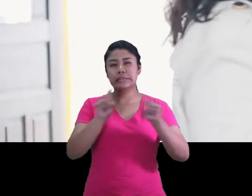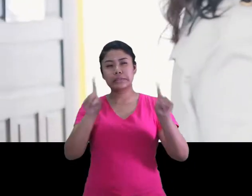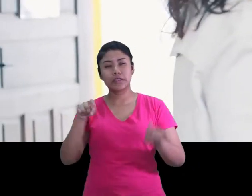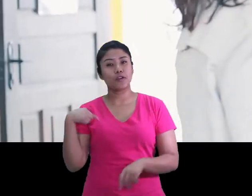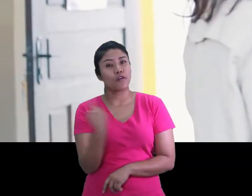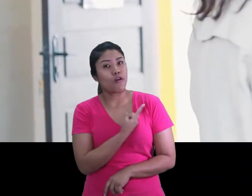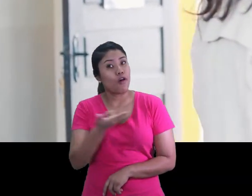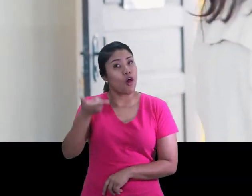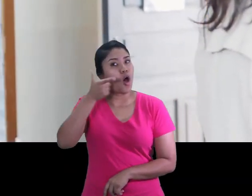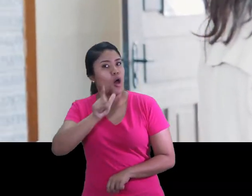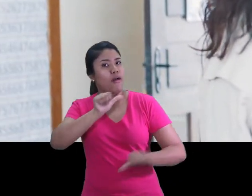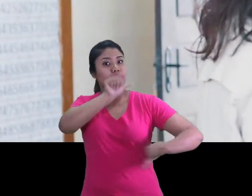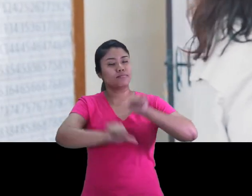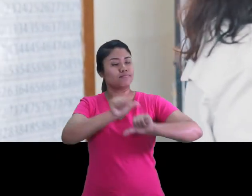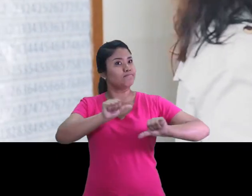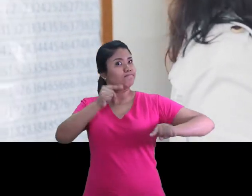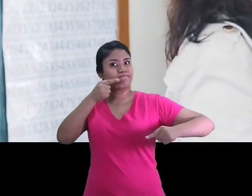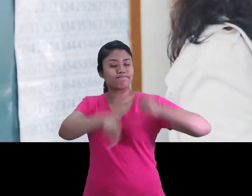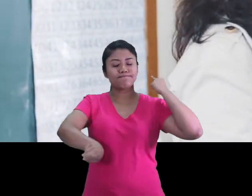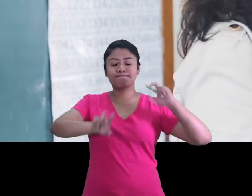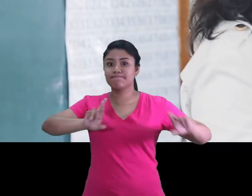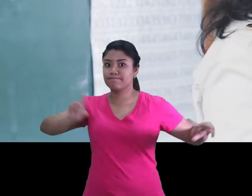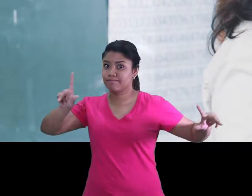que a gente consegue transformar ele em algo totalmente diferente?